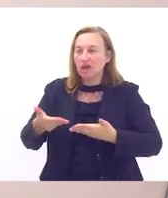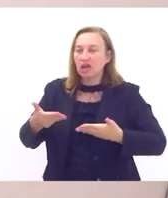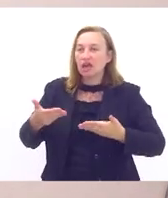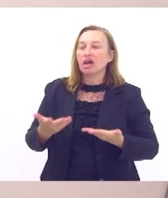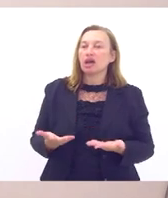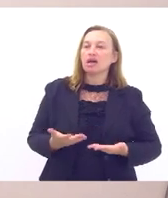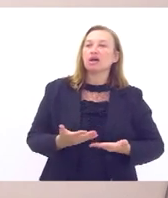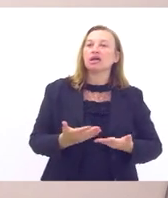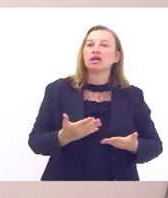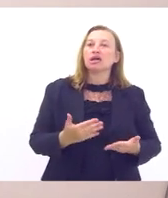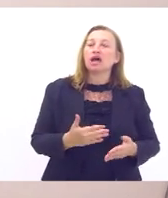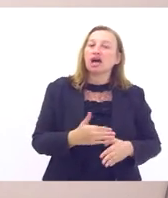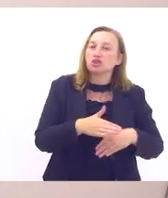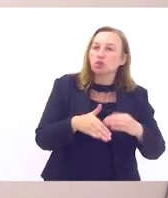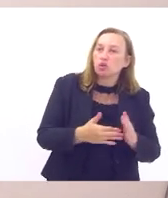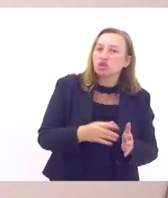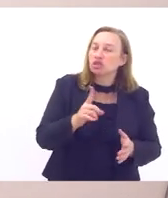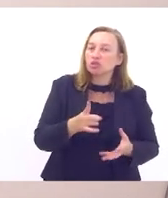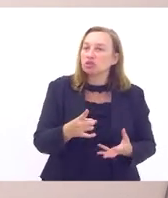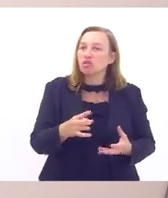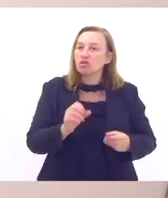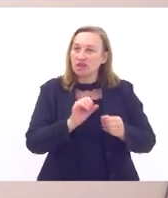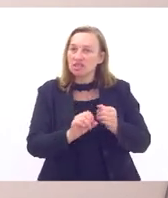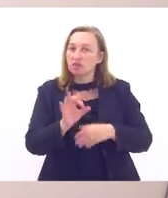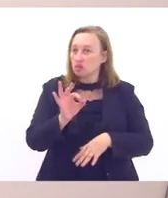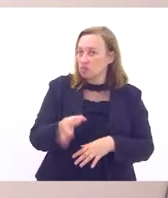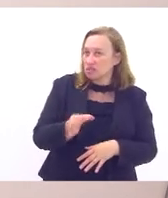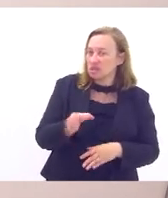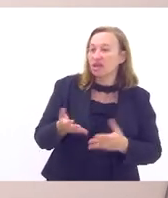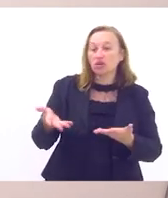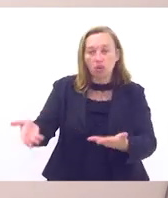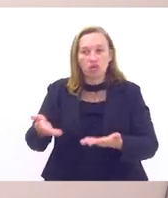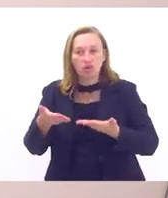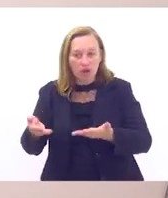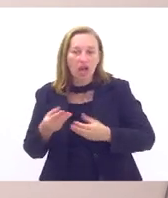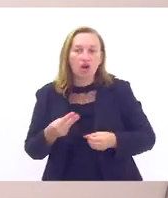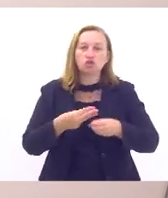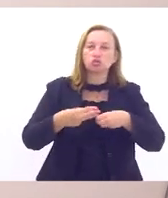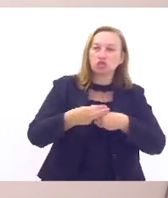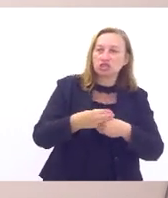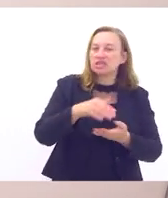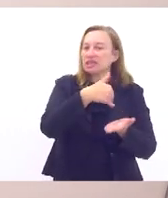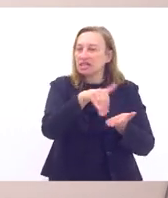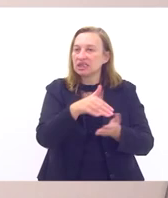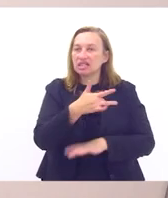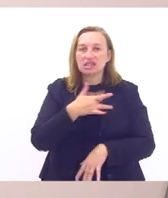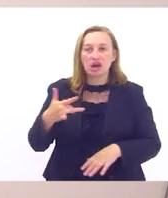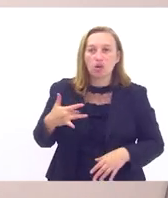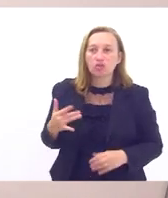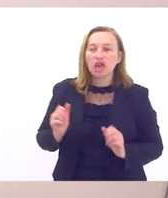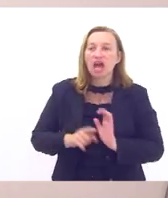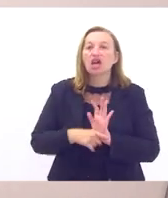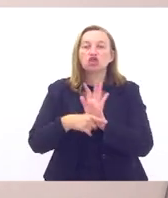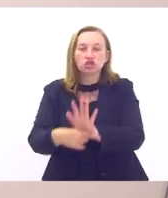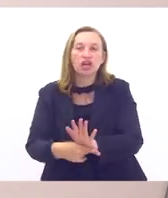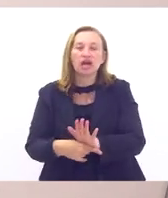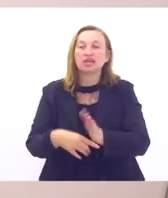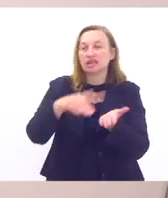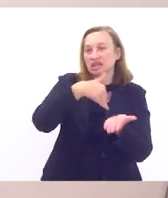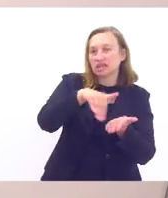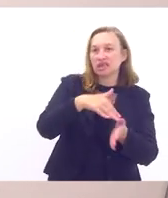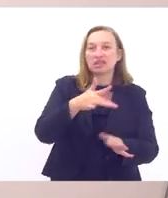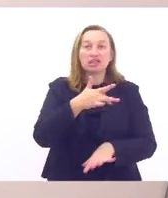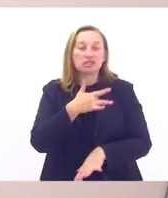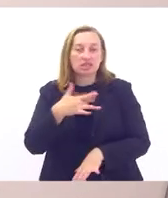estão aderindo ainda da maneira ideal, convocar os municípios, convocar os secretários de saúde, enfim, ajudar a Secretaria de Saúde